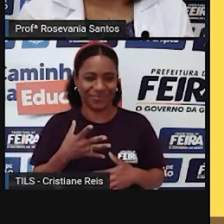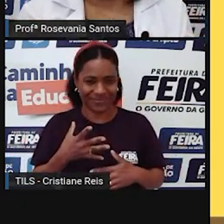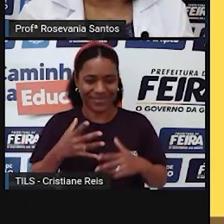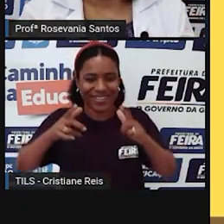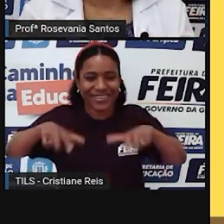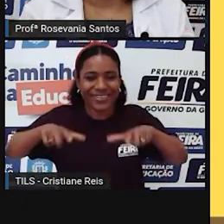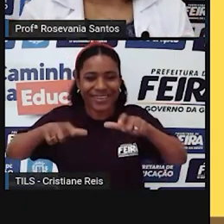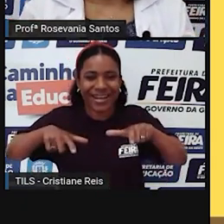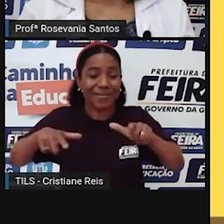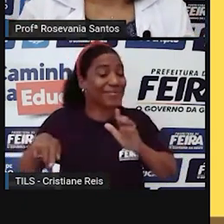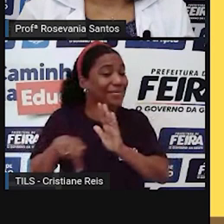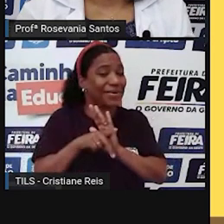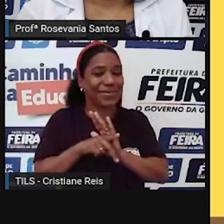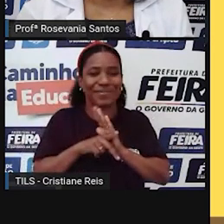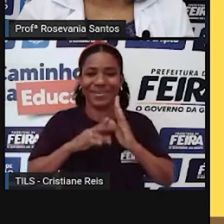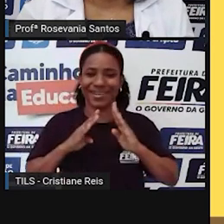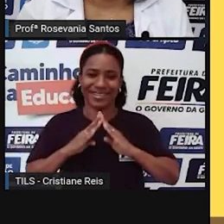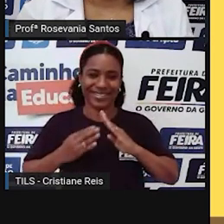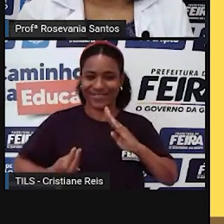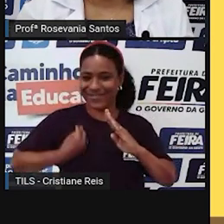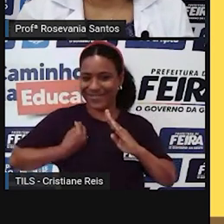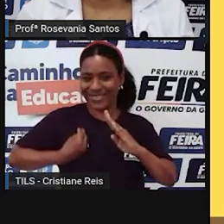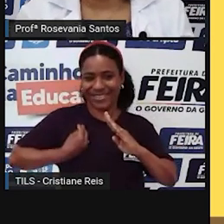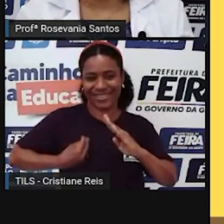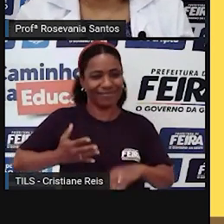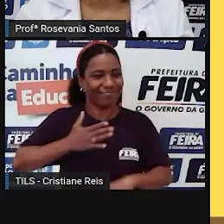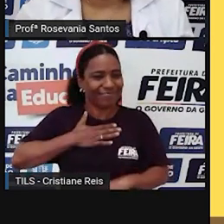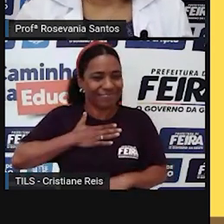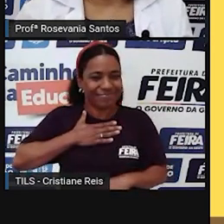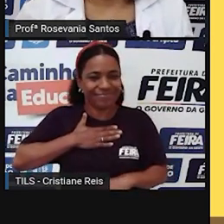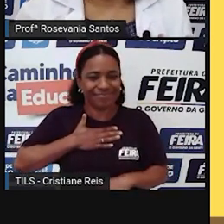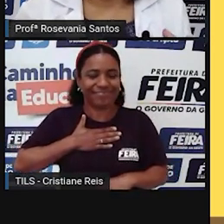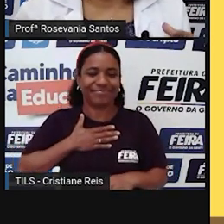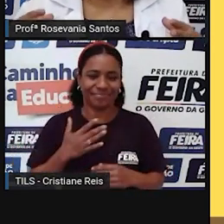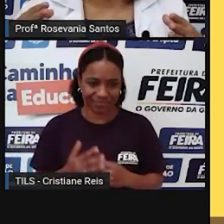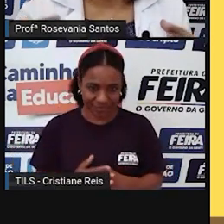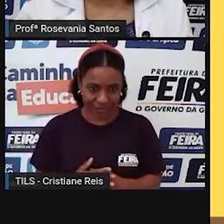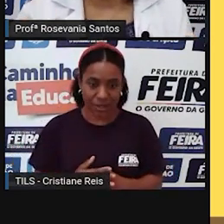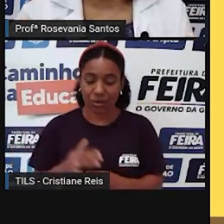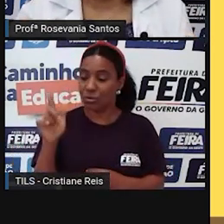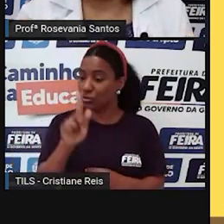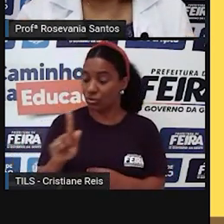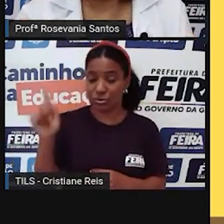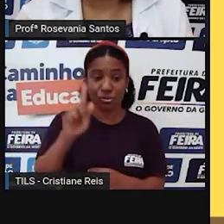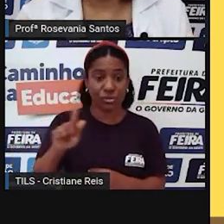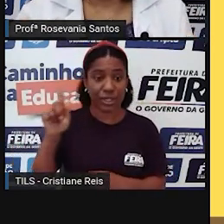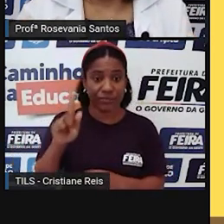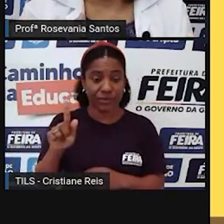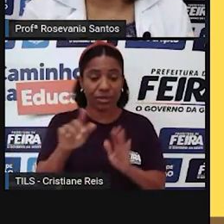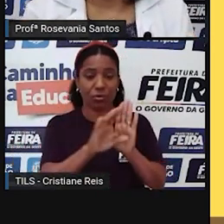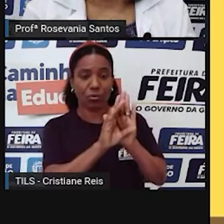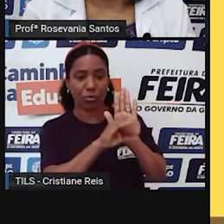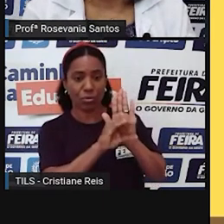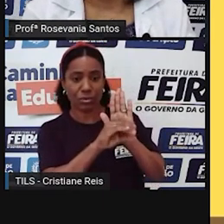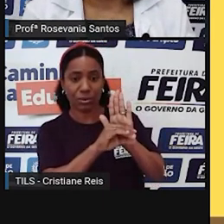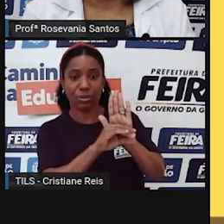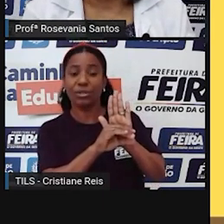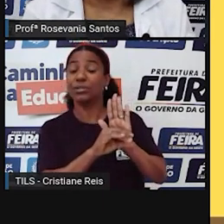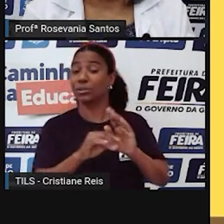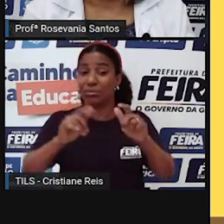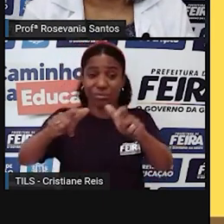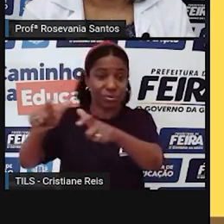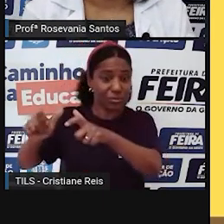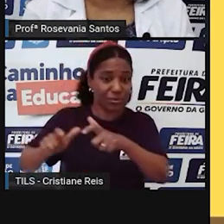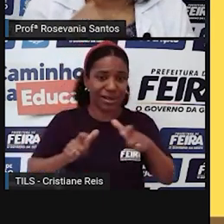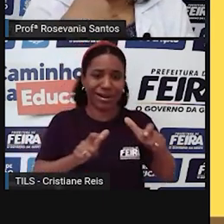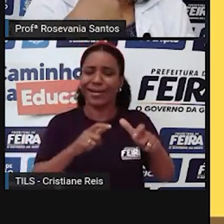de lar mesmo. Então, na geografia é muito importante a gente entender isso, porque quando você está no